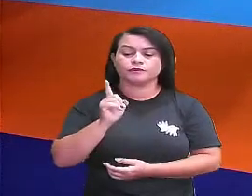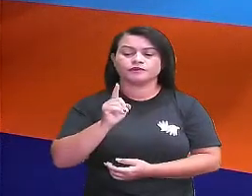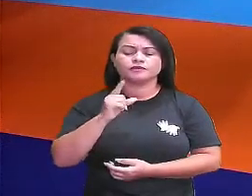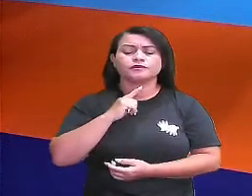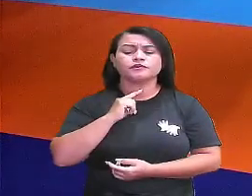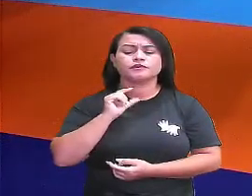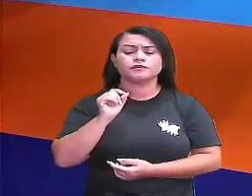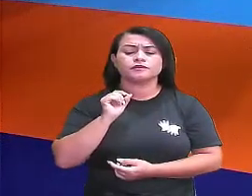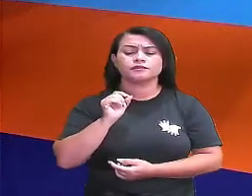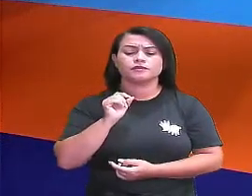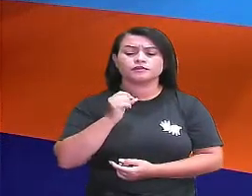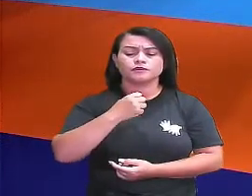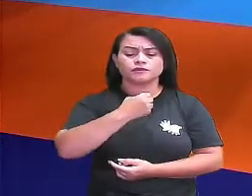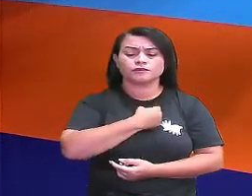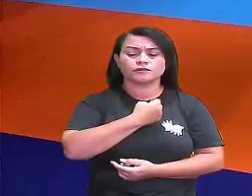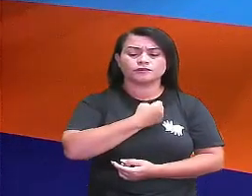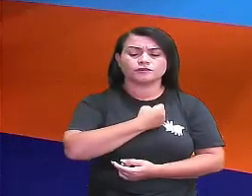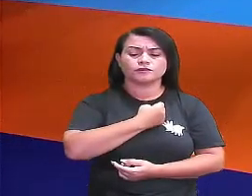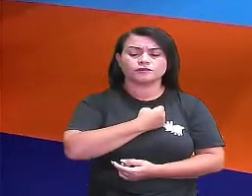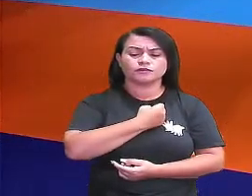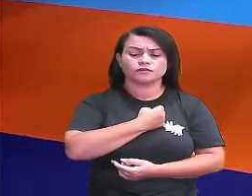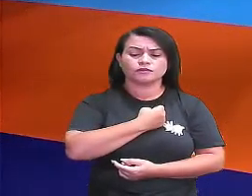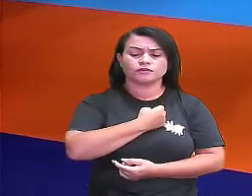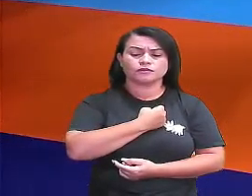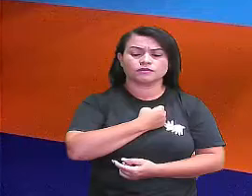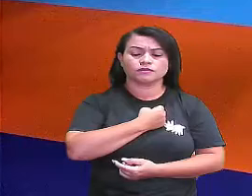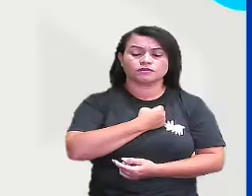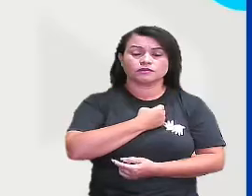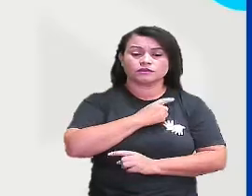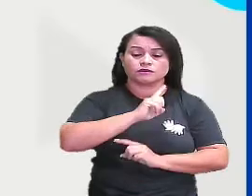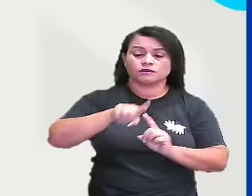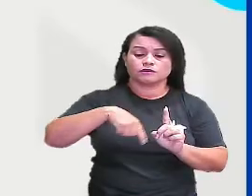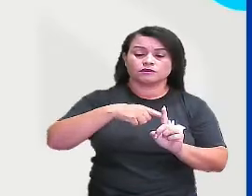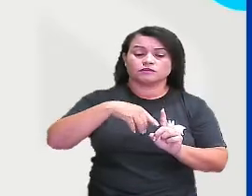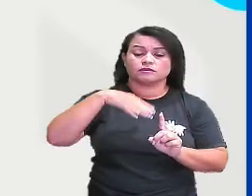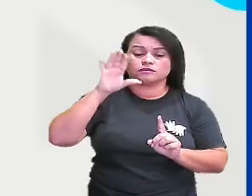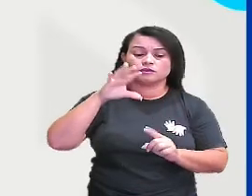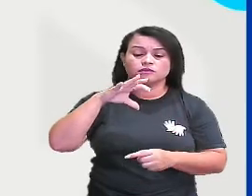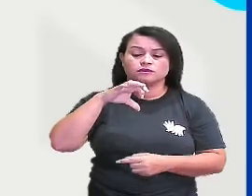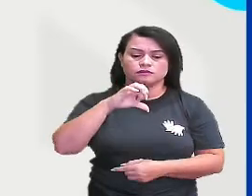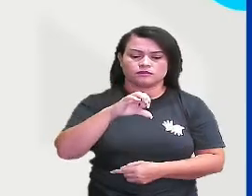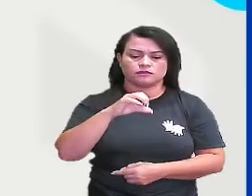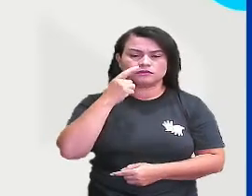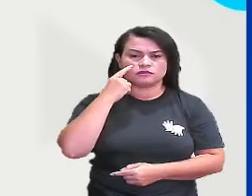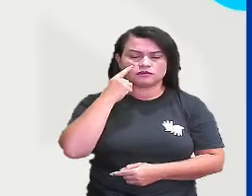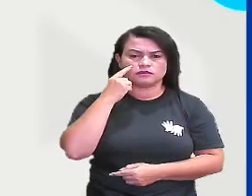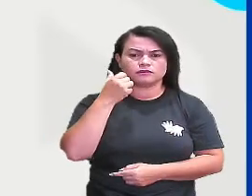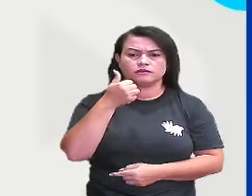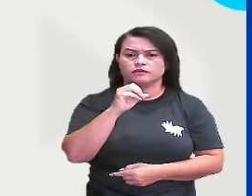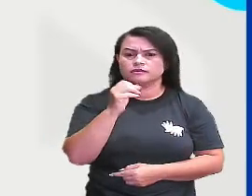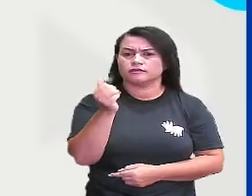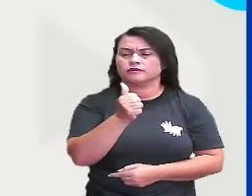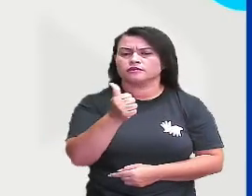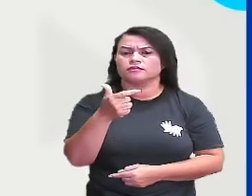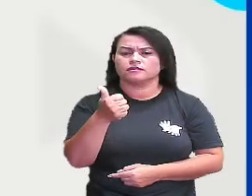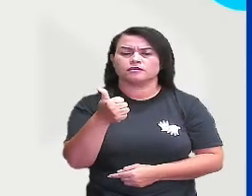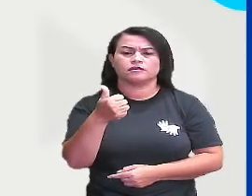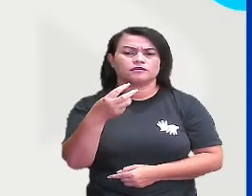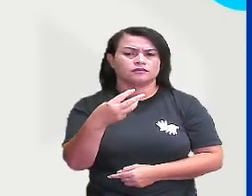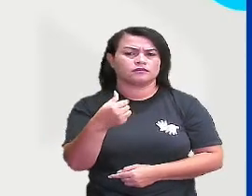ó, os números que passam do 9, ou seja, 10, 11, 12, 13, 14 e assim por